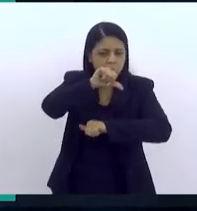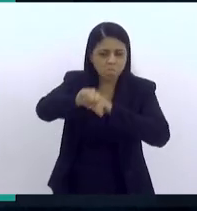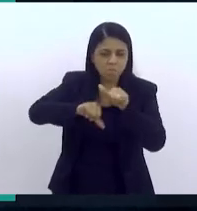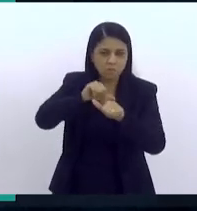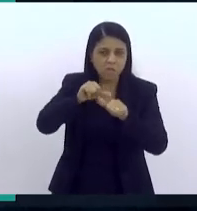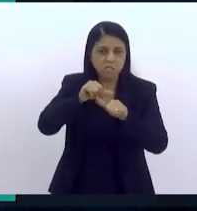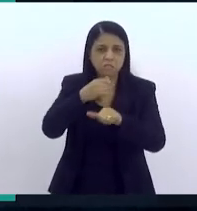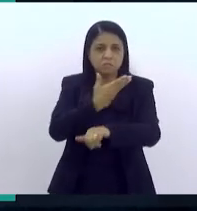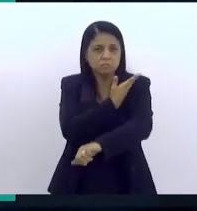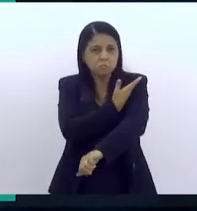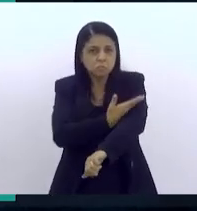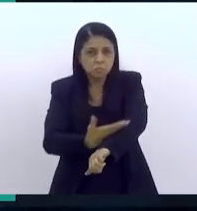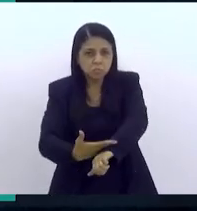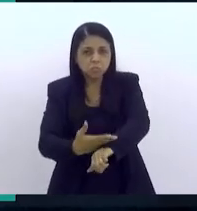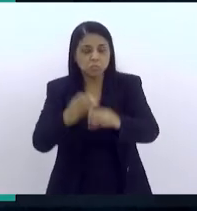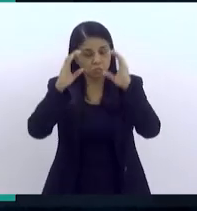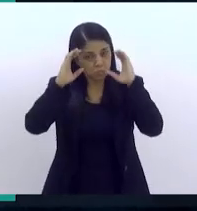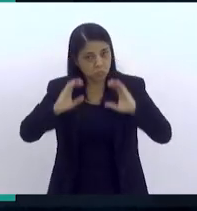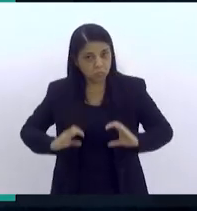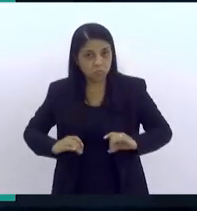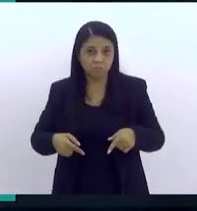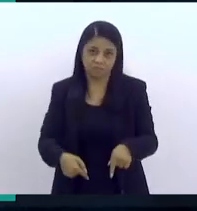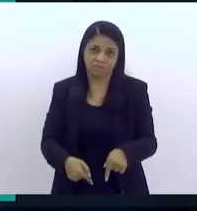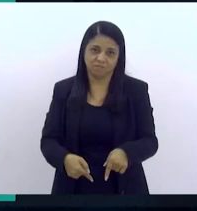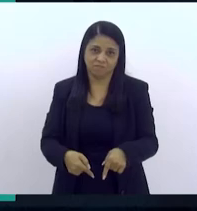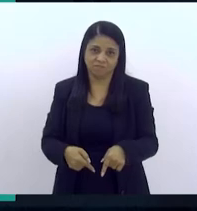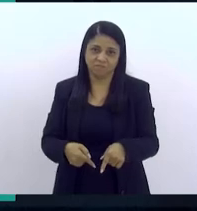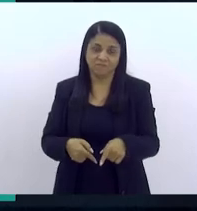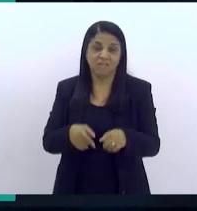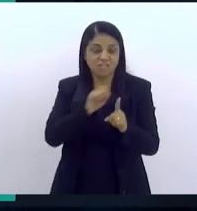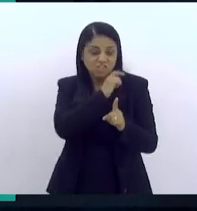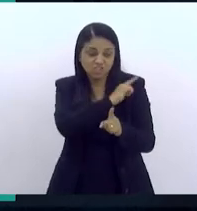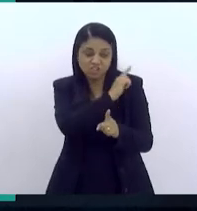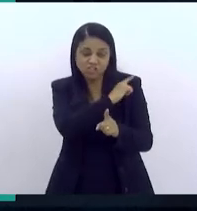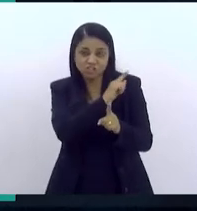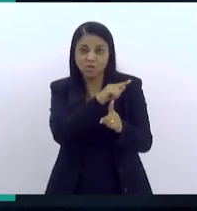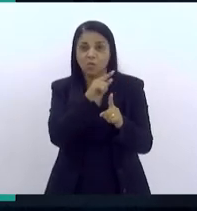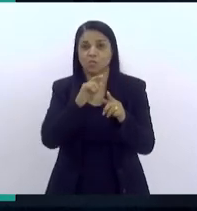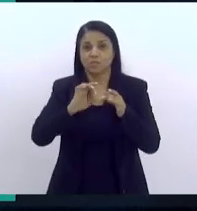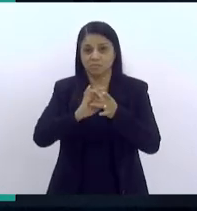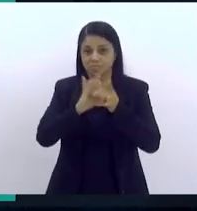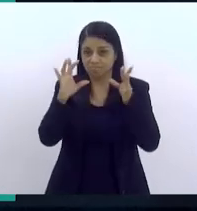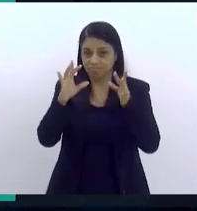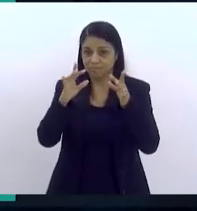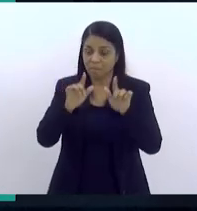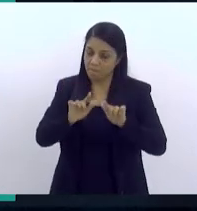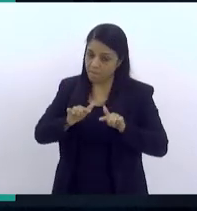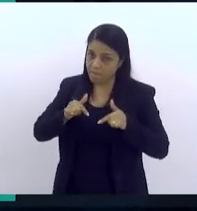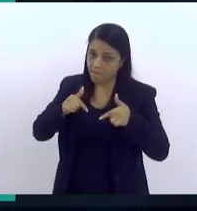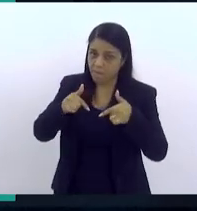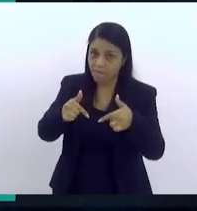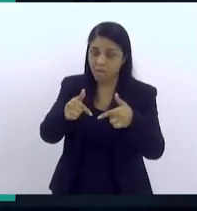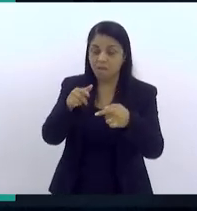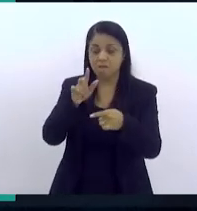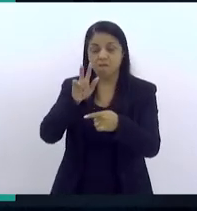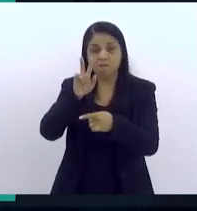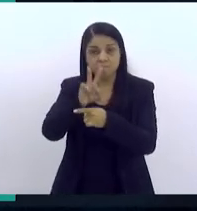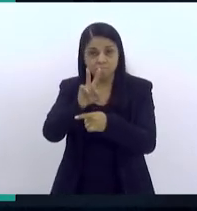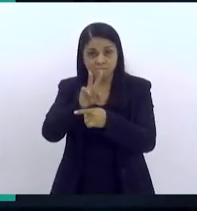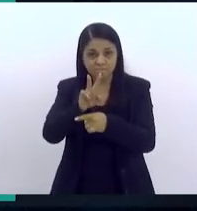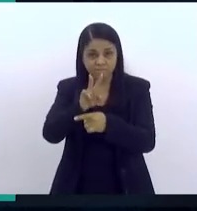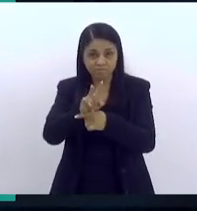comportamento e que para gestão para que a gestão democrática funcione como medida de prevenção e proteção